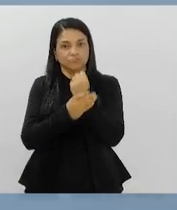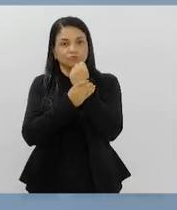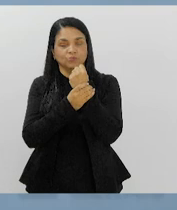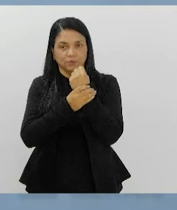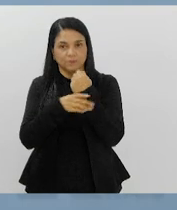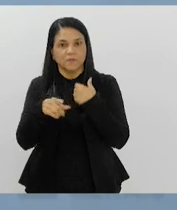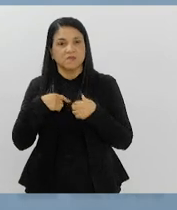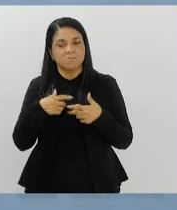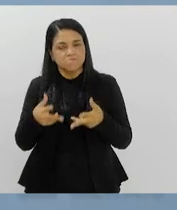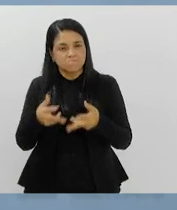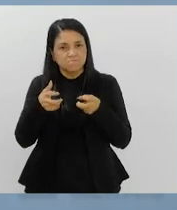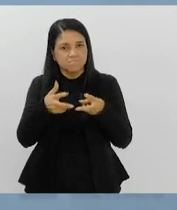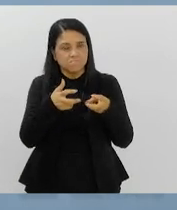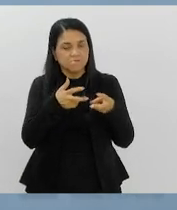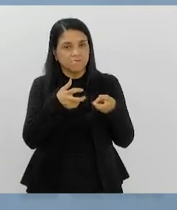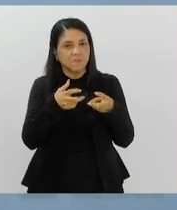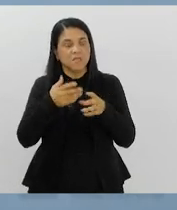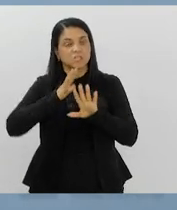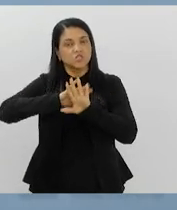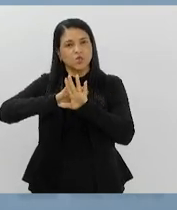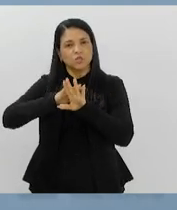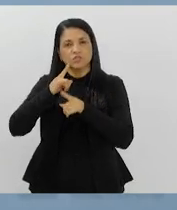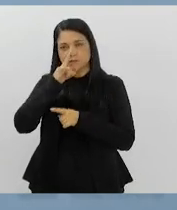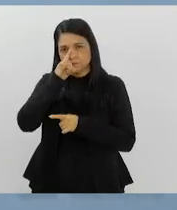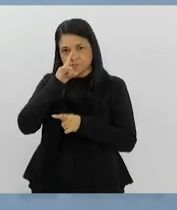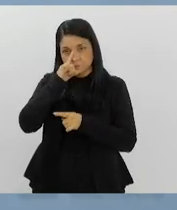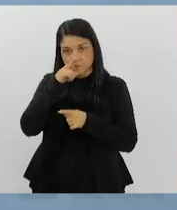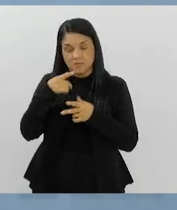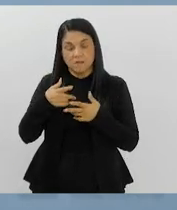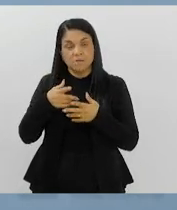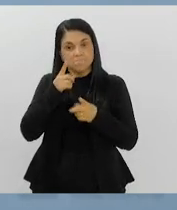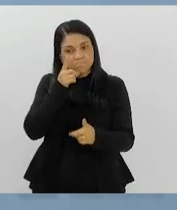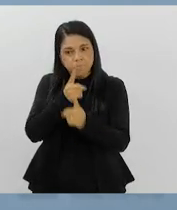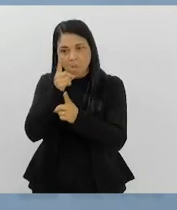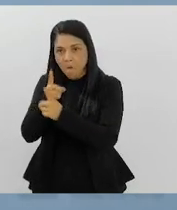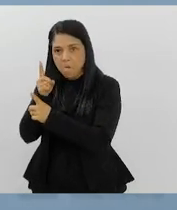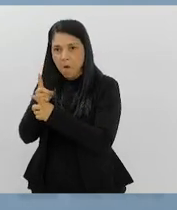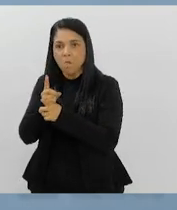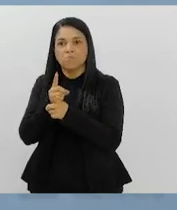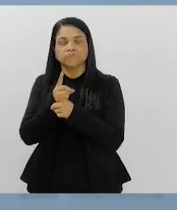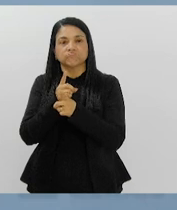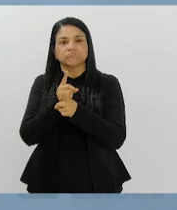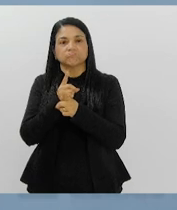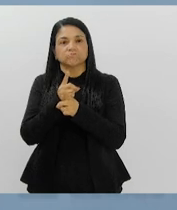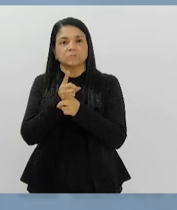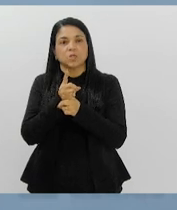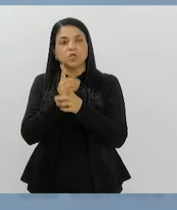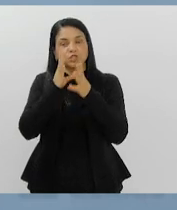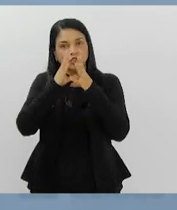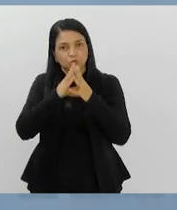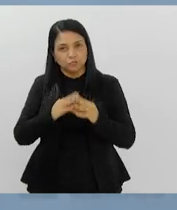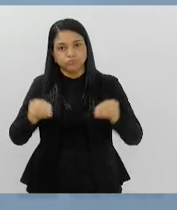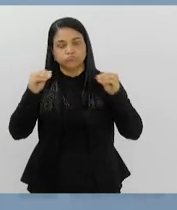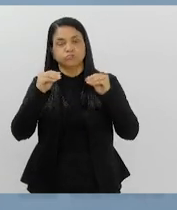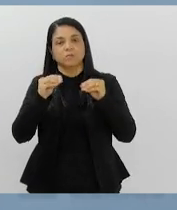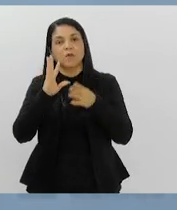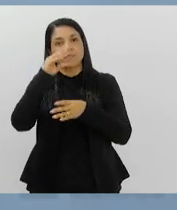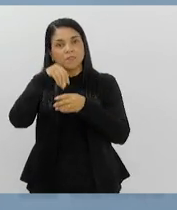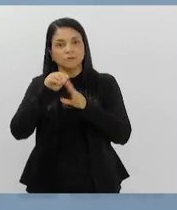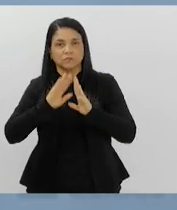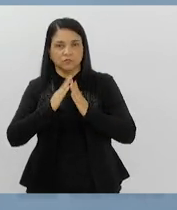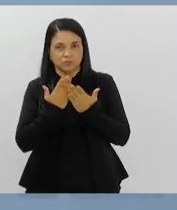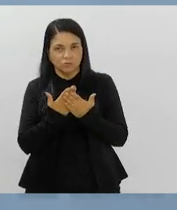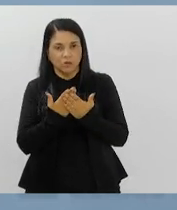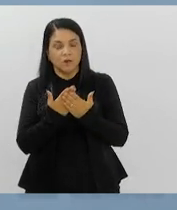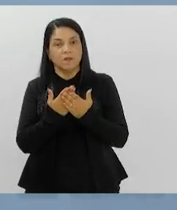nocivas e que o professor possa, ao enxergá-las, poder reportar isso dentro da sua cadeia de comando da escola e a escola reportar